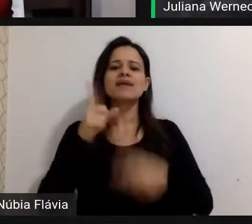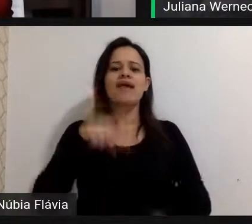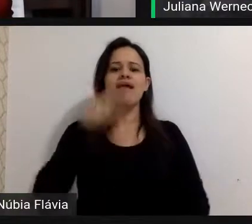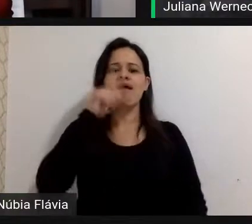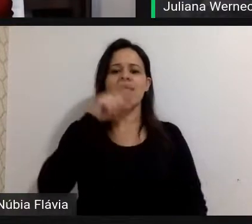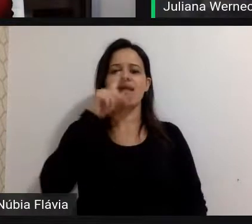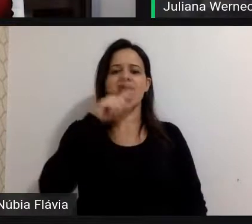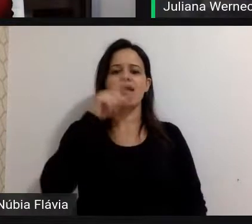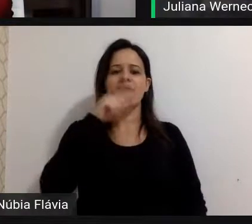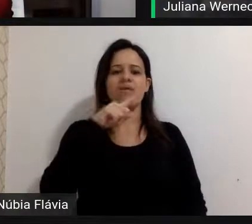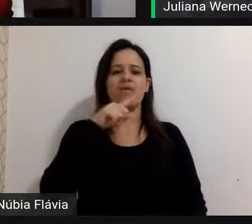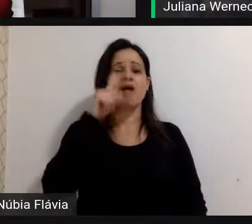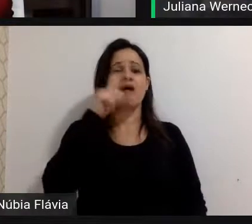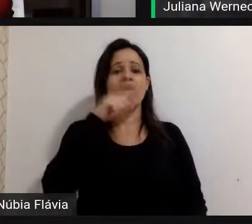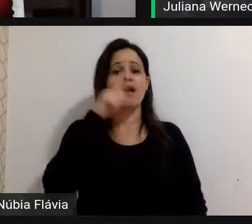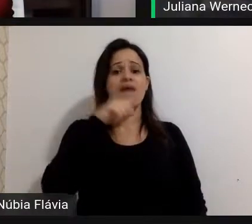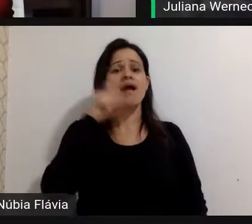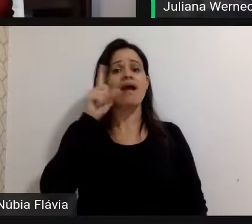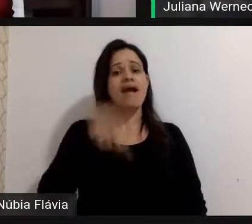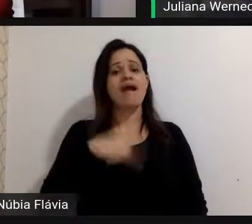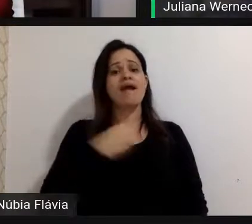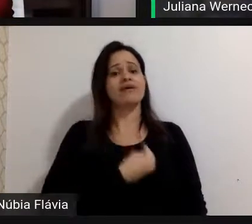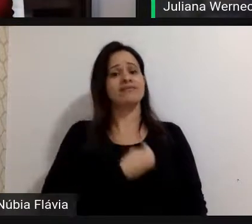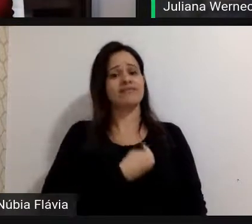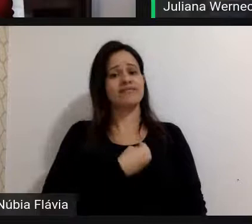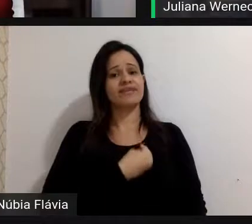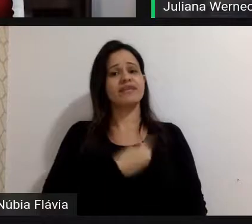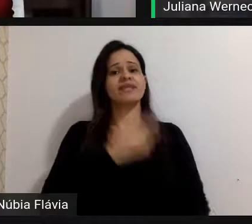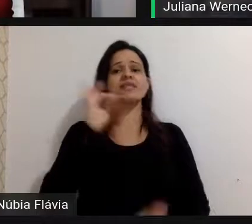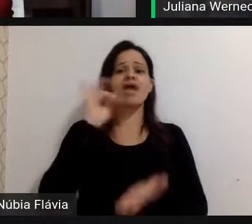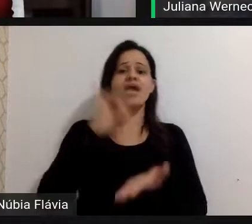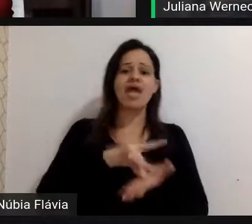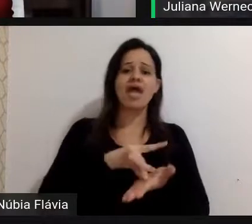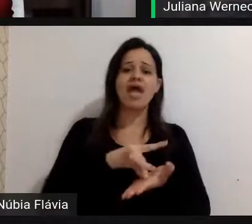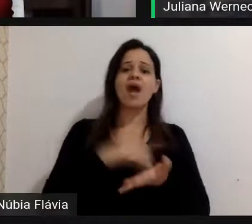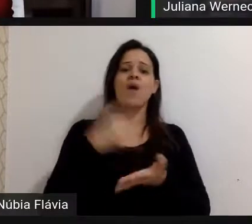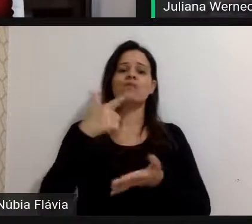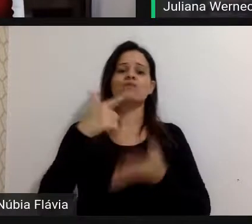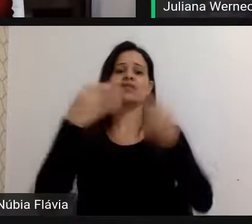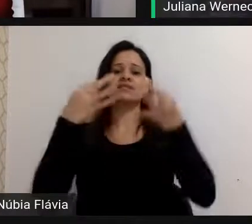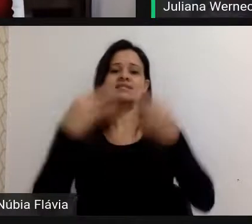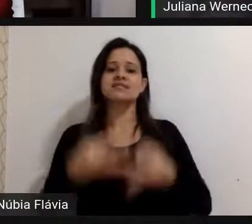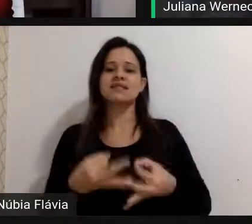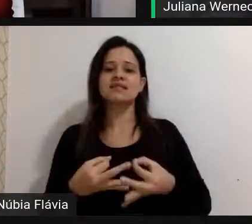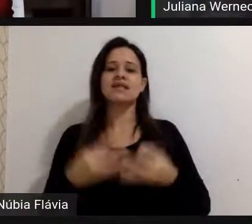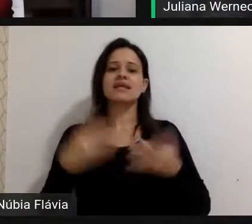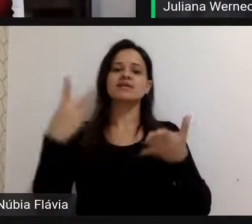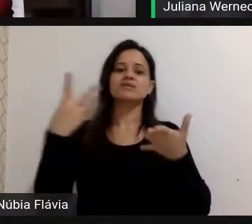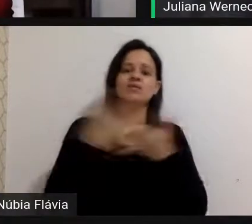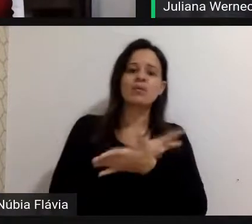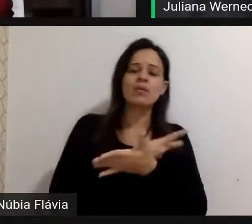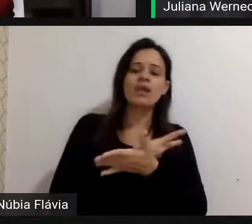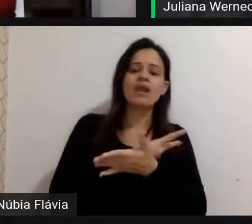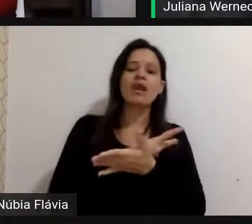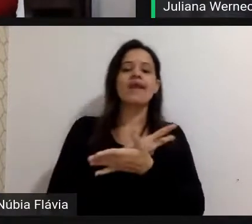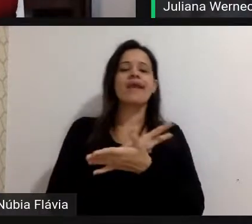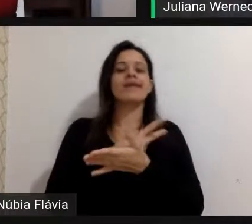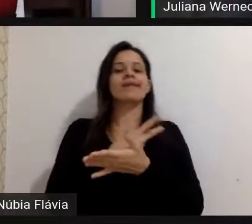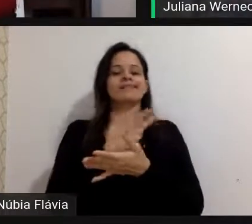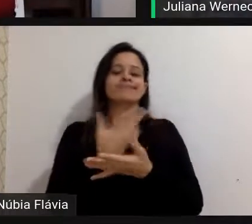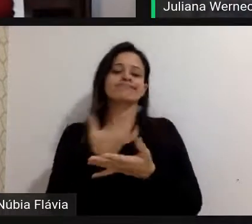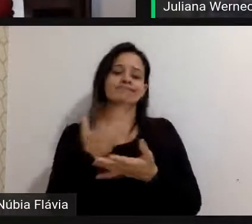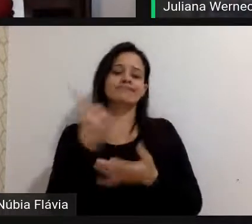o erro faz parte da vida, do real, né? Então, a incerteza, o erro, o que, né,